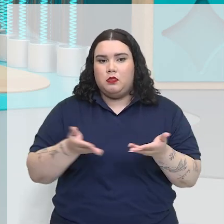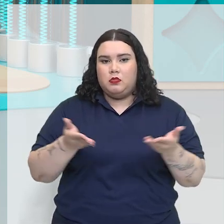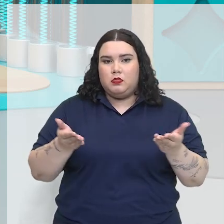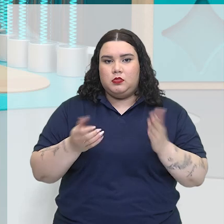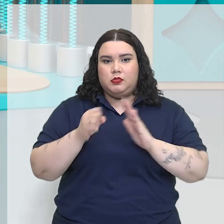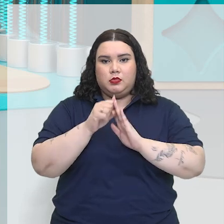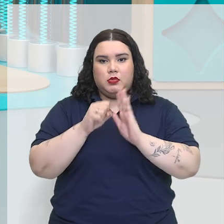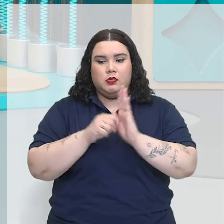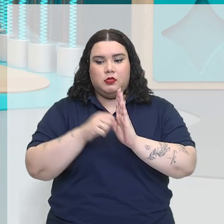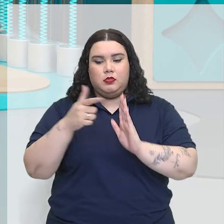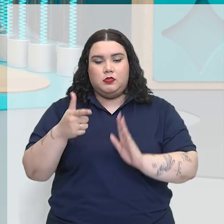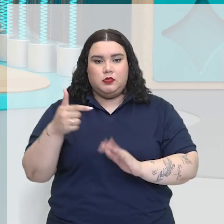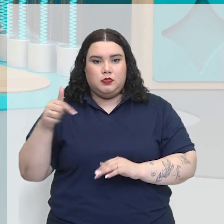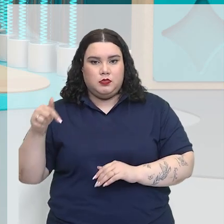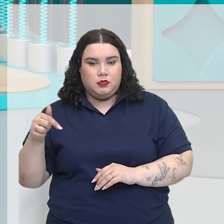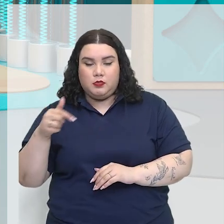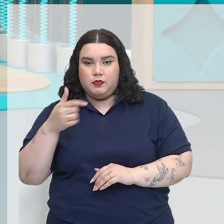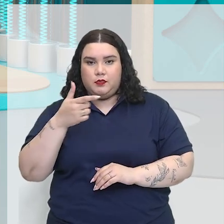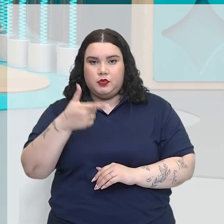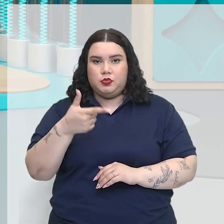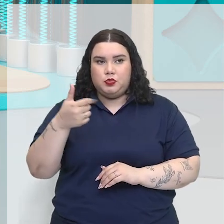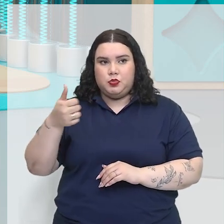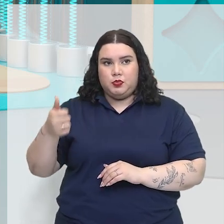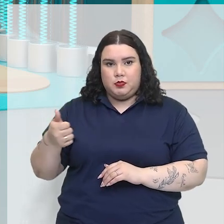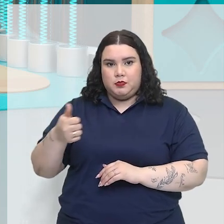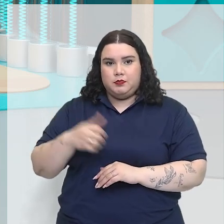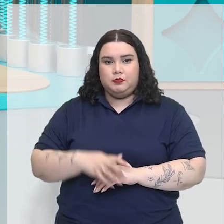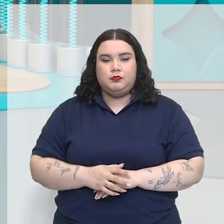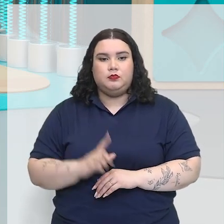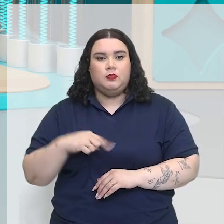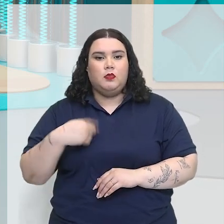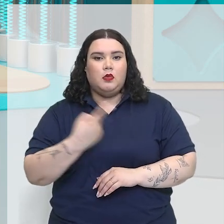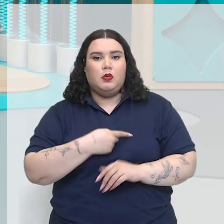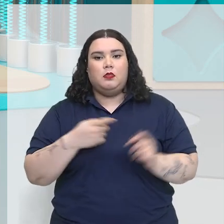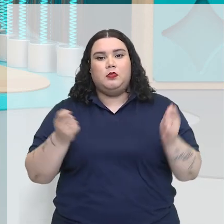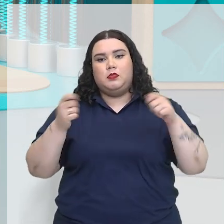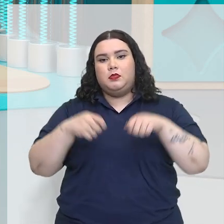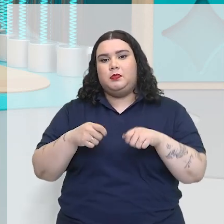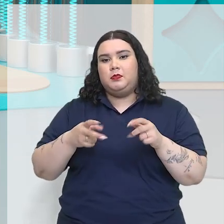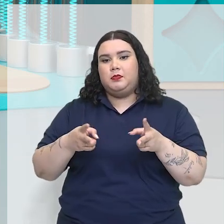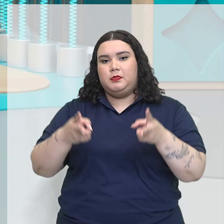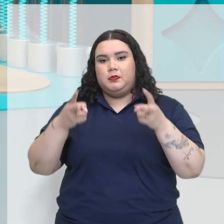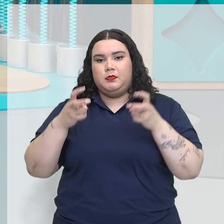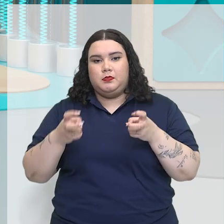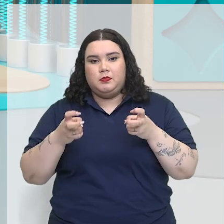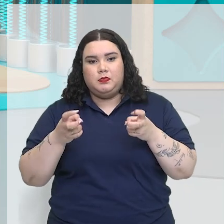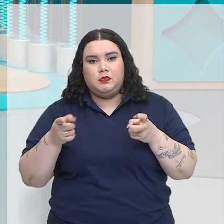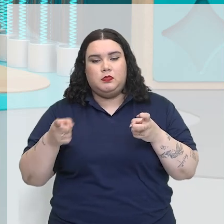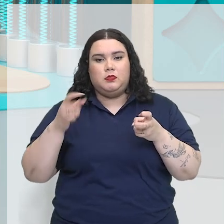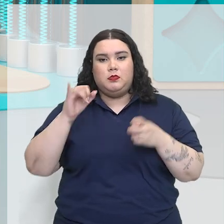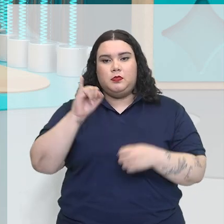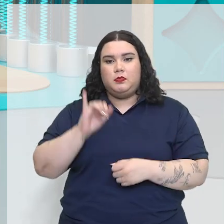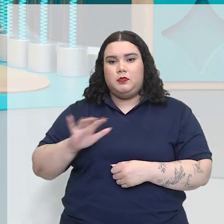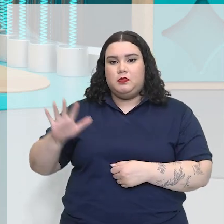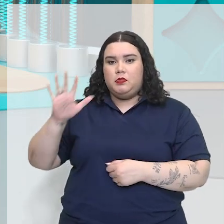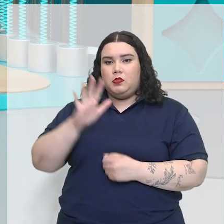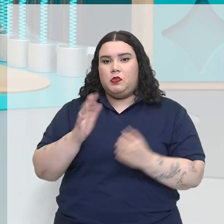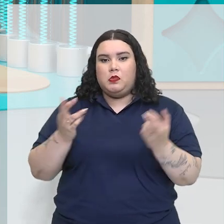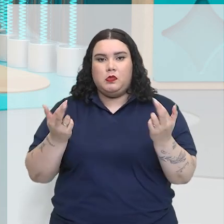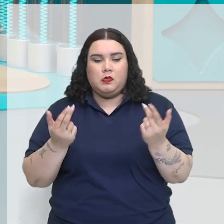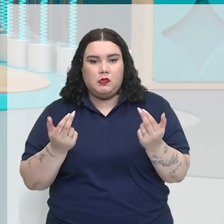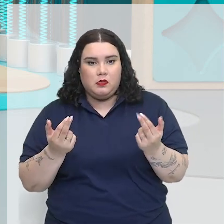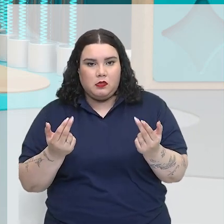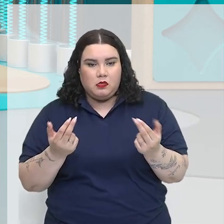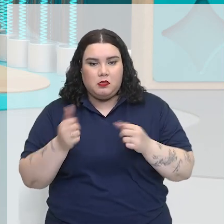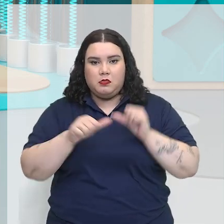século XXI. Nós podemos observar que a obra está completamente igual, né,